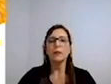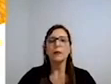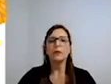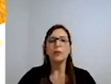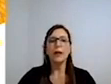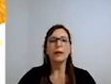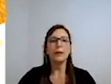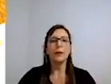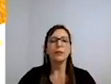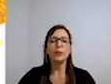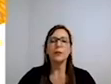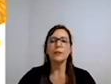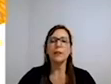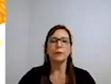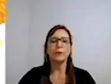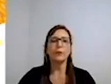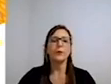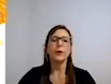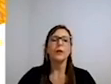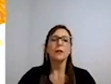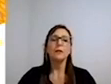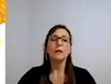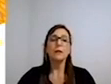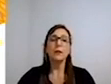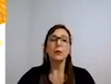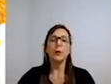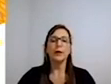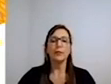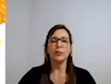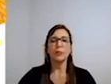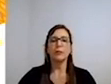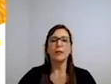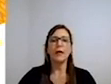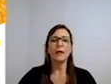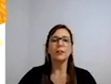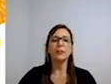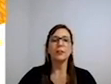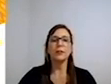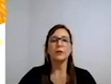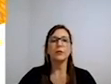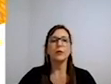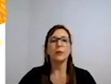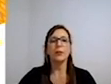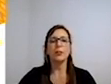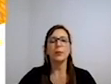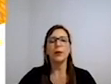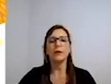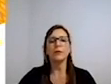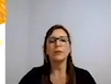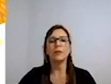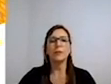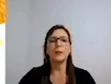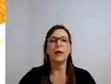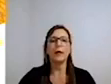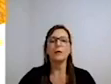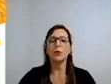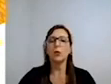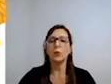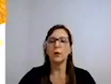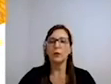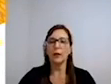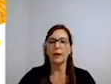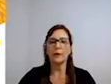se ligam diretamente ao encéfalo, e 31 pares de nervos raquidianos, também chamados de espinais